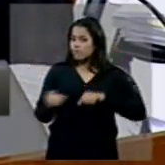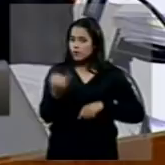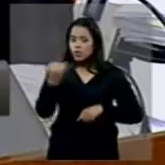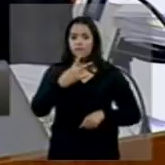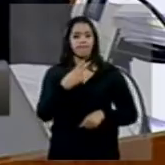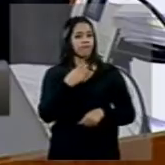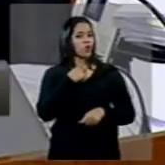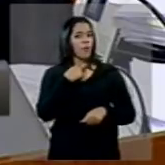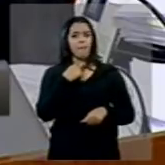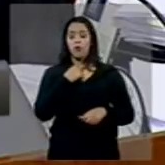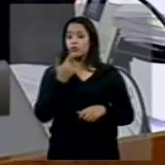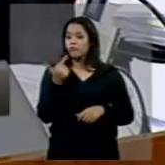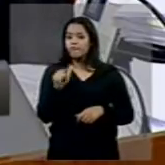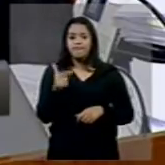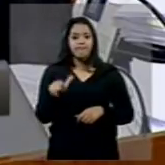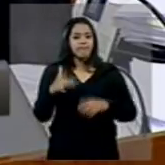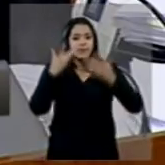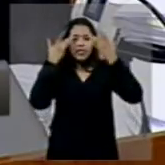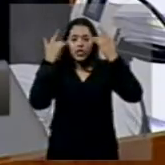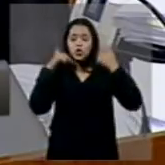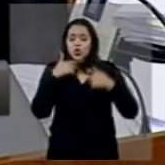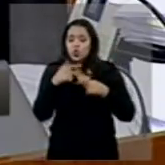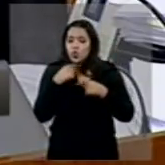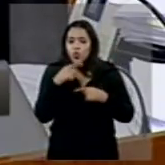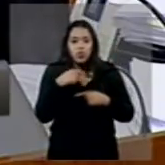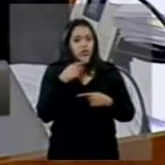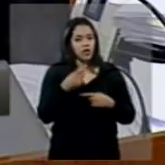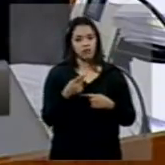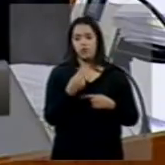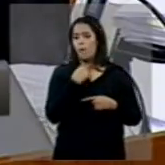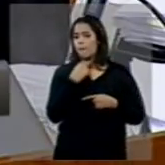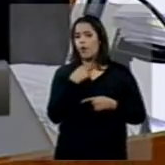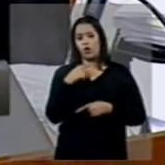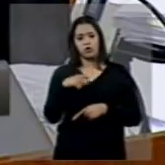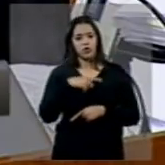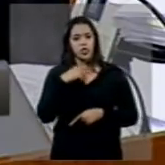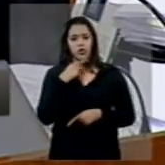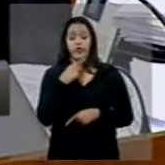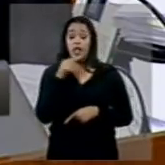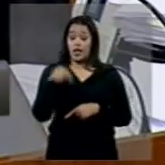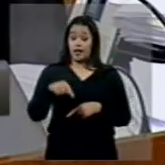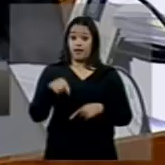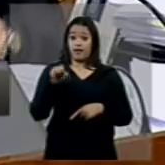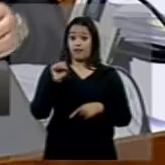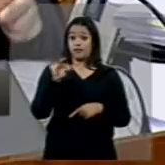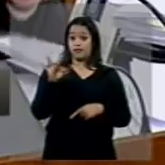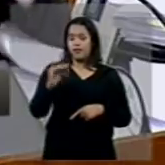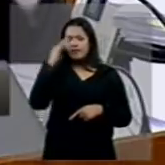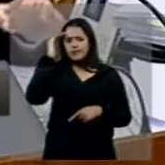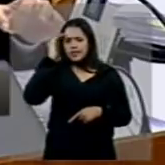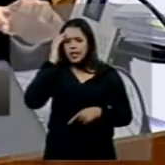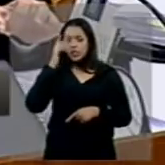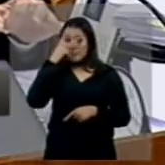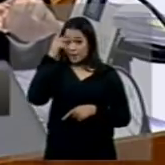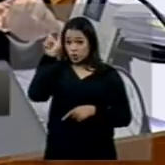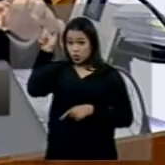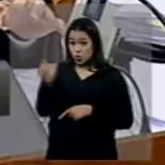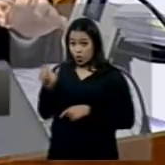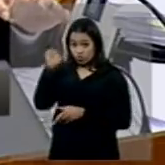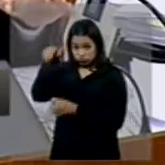ver, pairar nenhuma dúvida de que esse Supremo Tribunal Federal entende que os